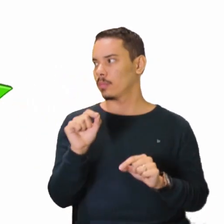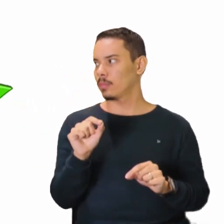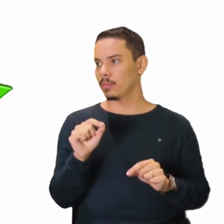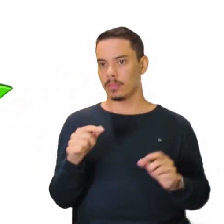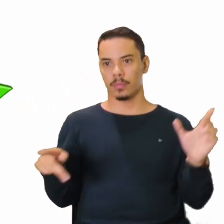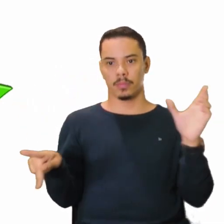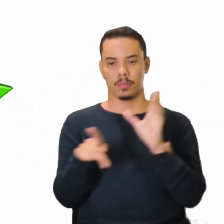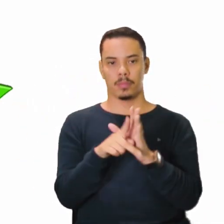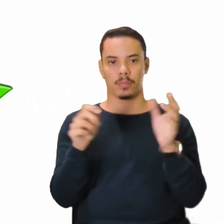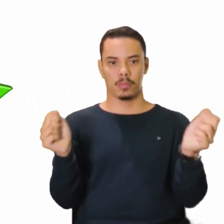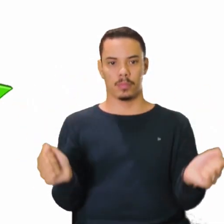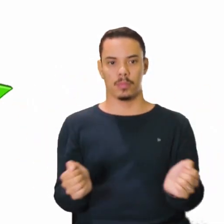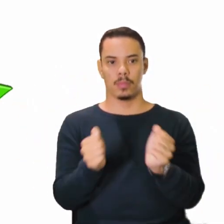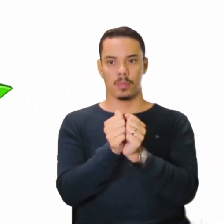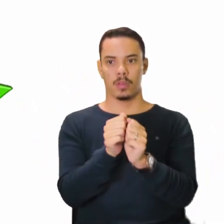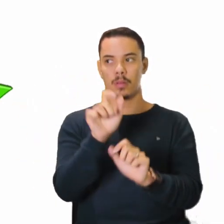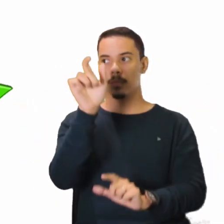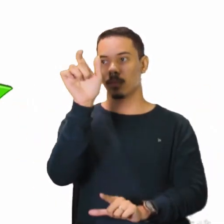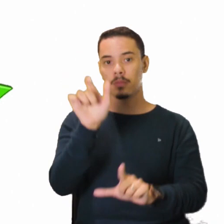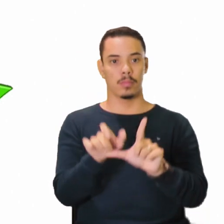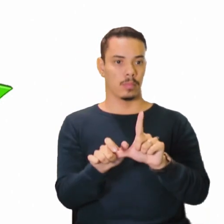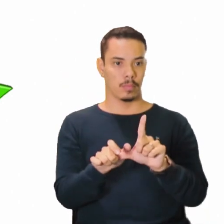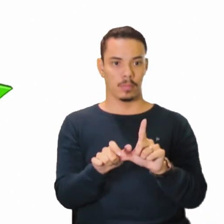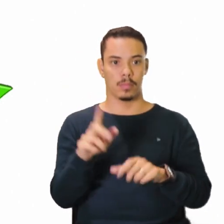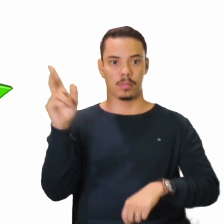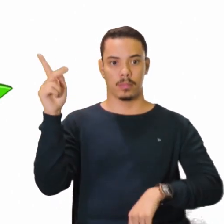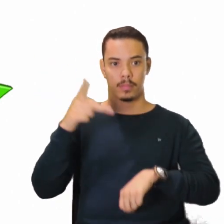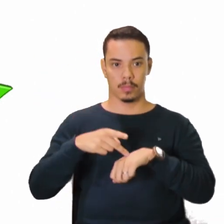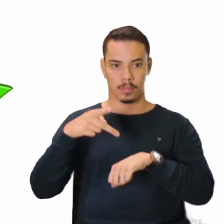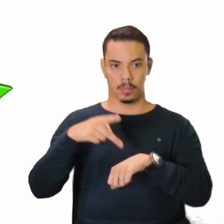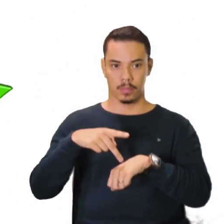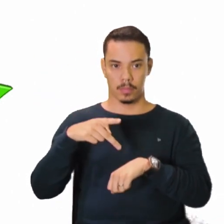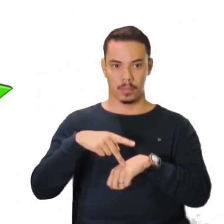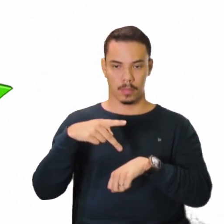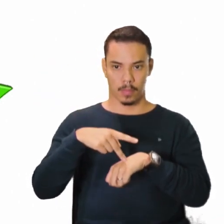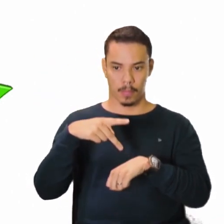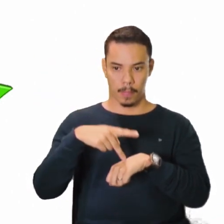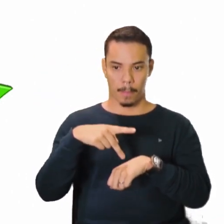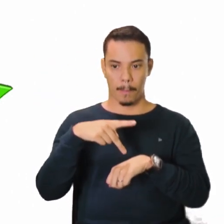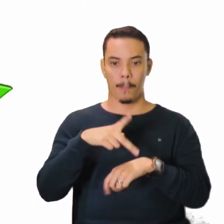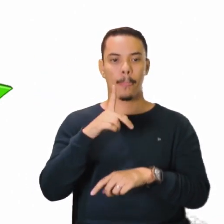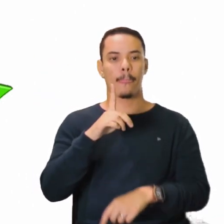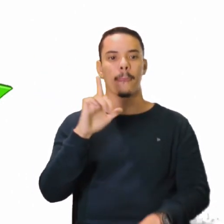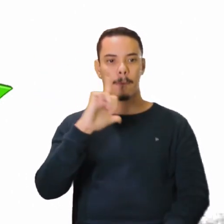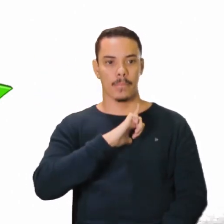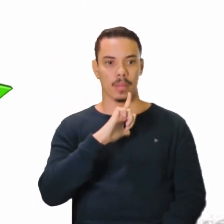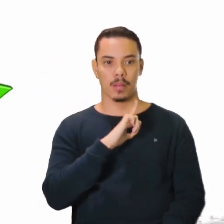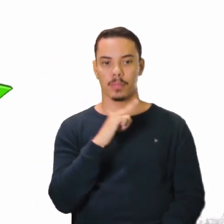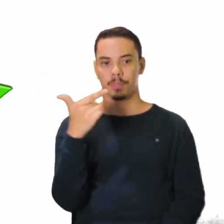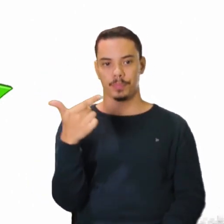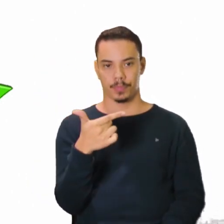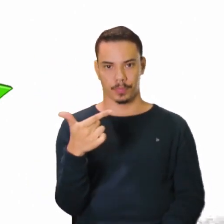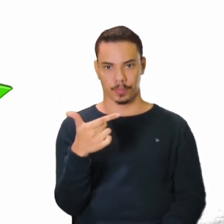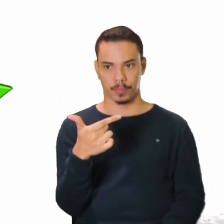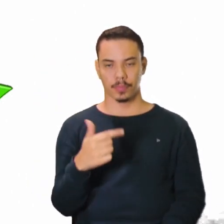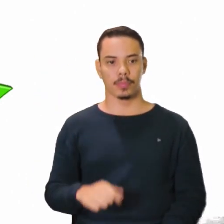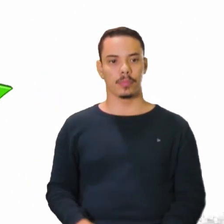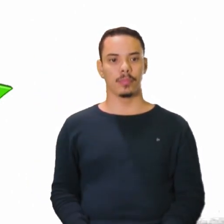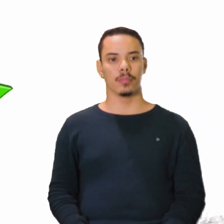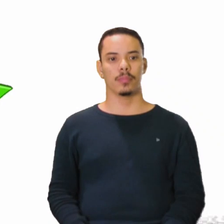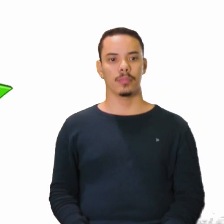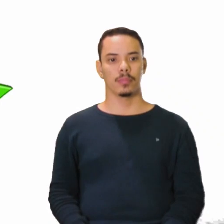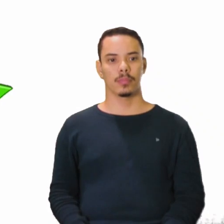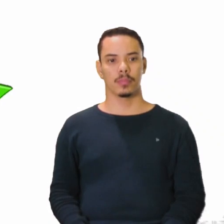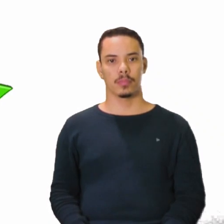seu sujeito. Qual é o sujeito? Pedras. Aí nós temos no segundo exemplo.